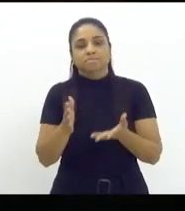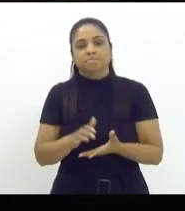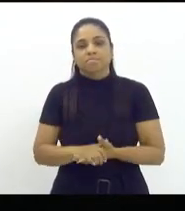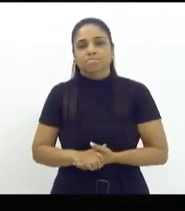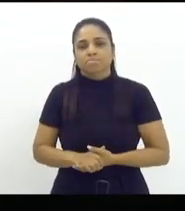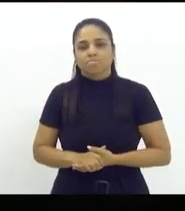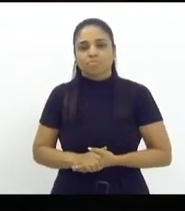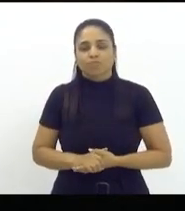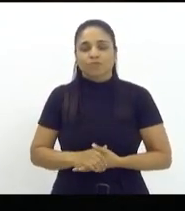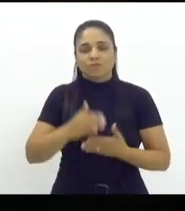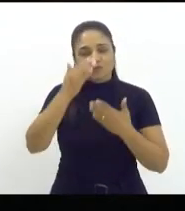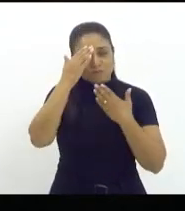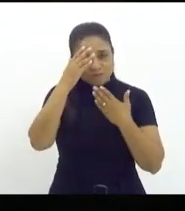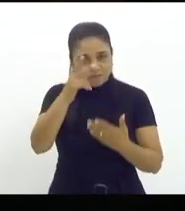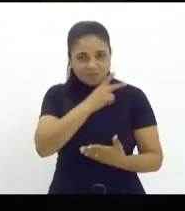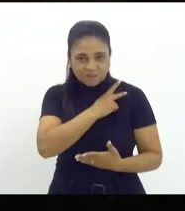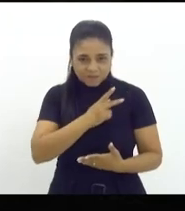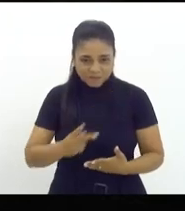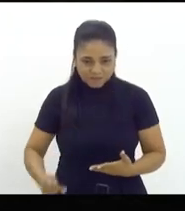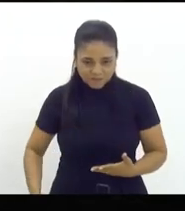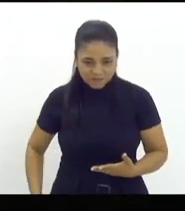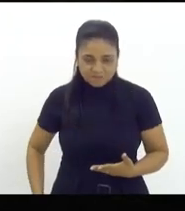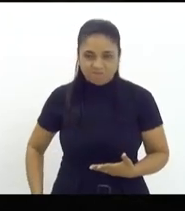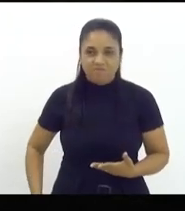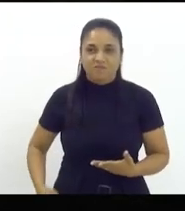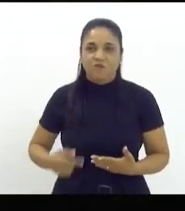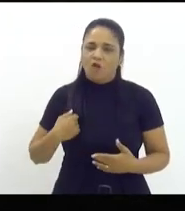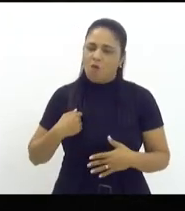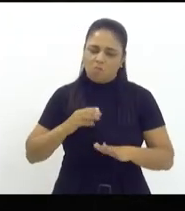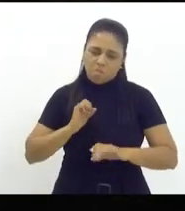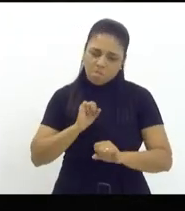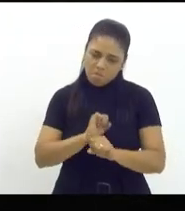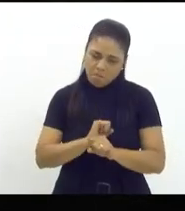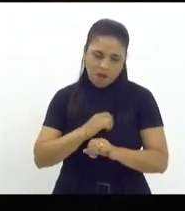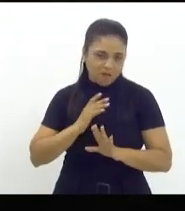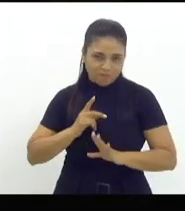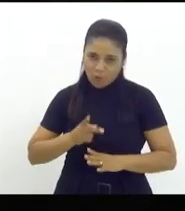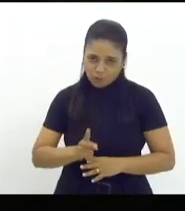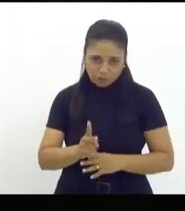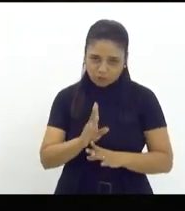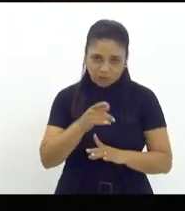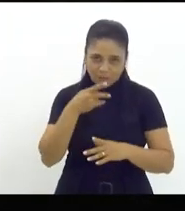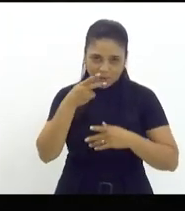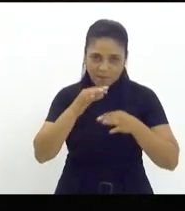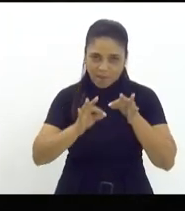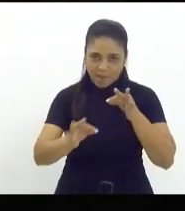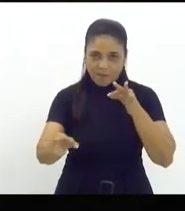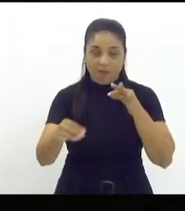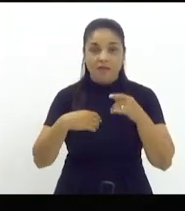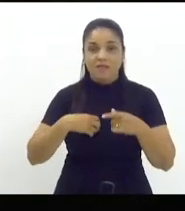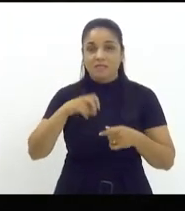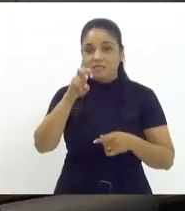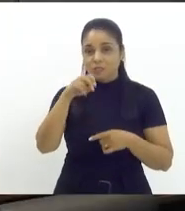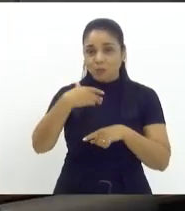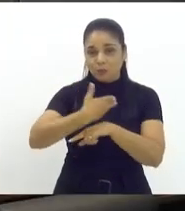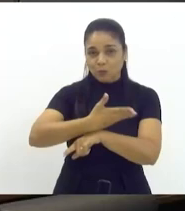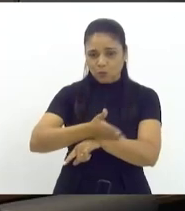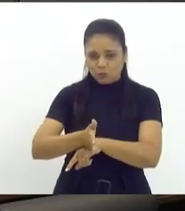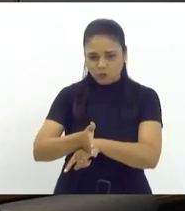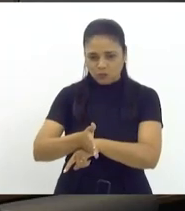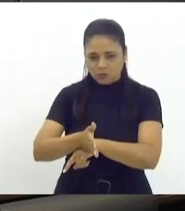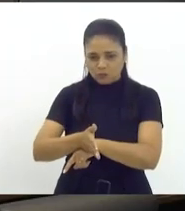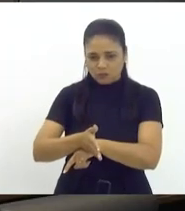muito obrigado senhor presidente não vou continuar que eu acho que eu já passei cinco minutos só me perdoe